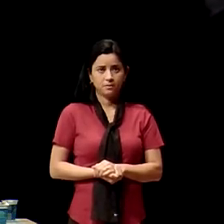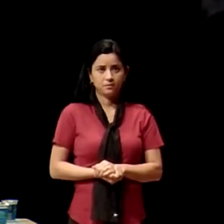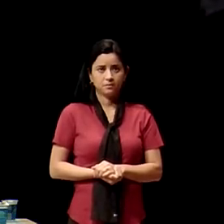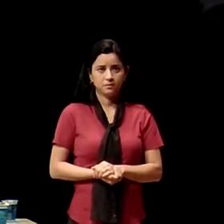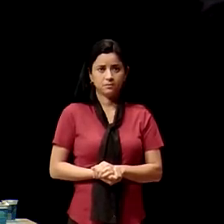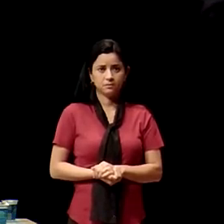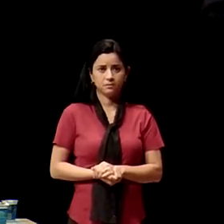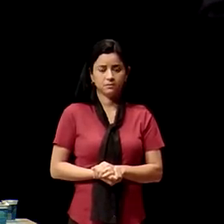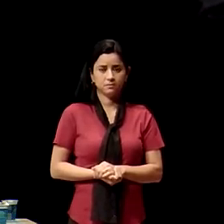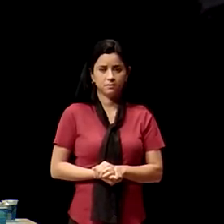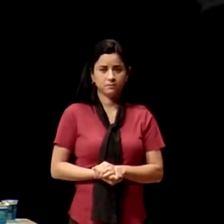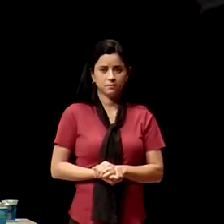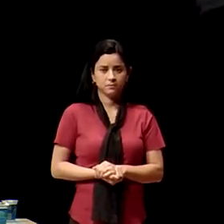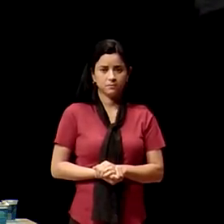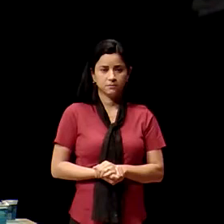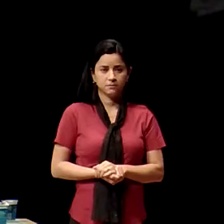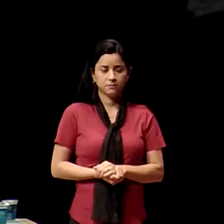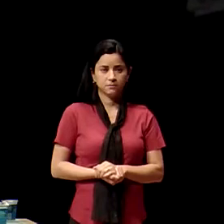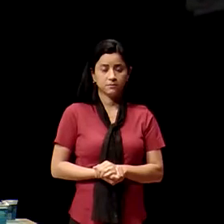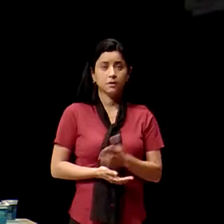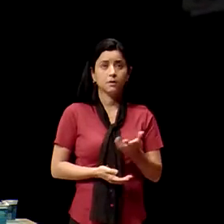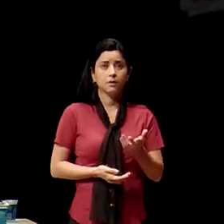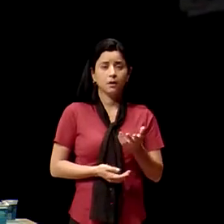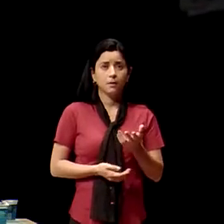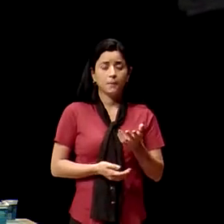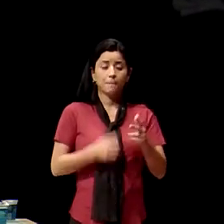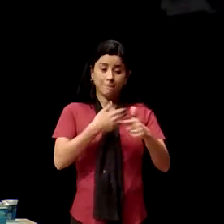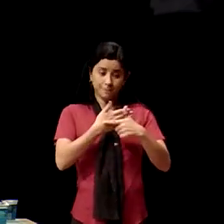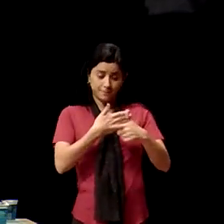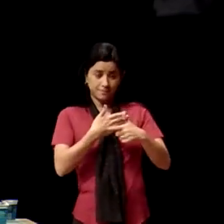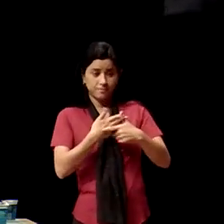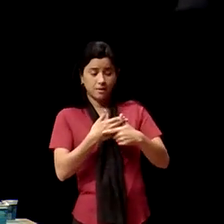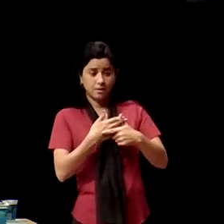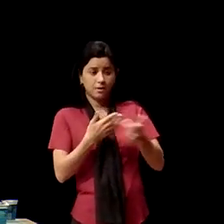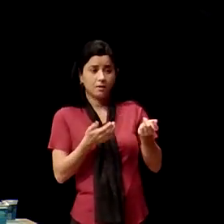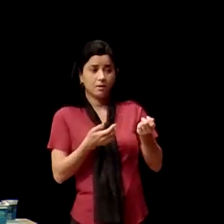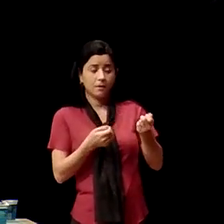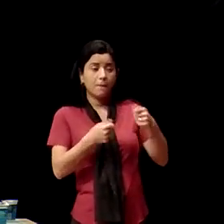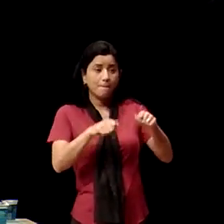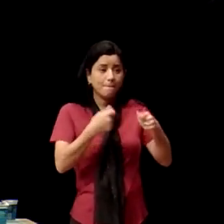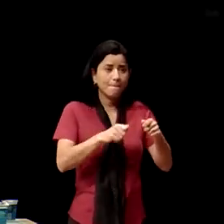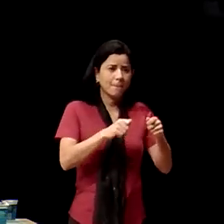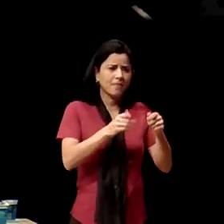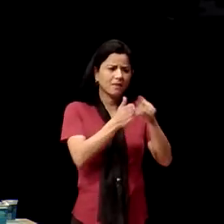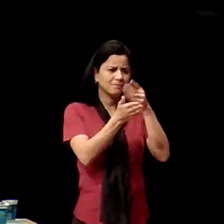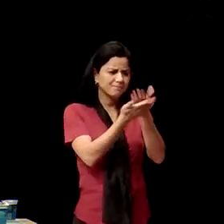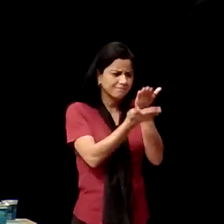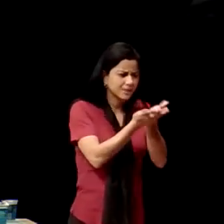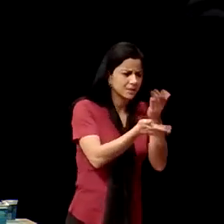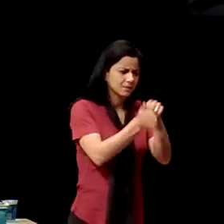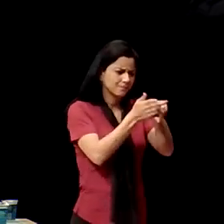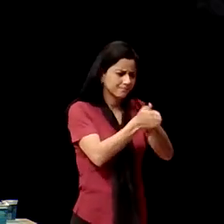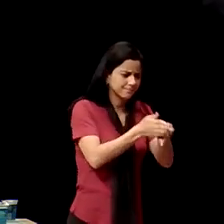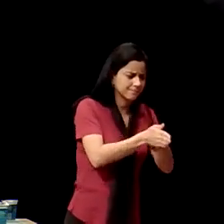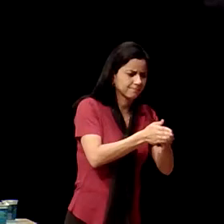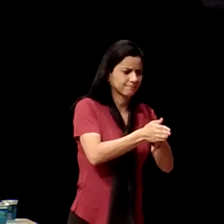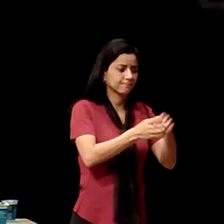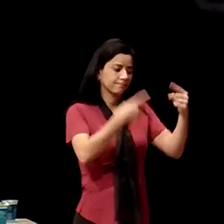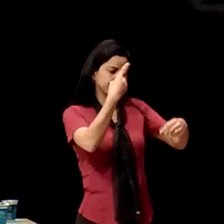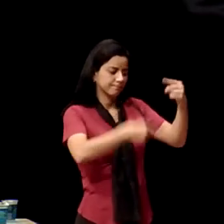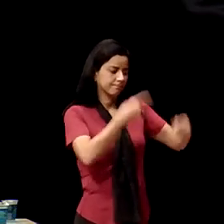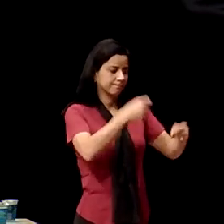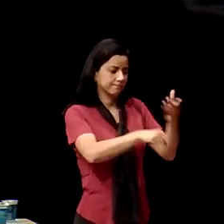different traditions, policies and practices. Isso é um papel que deve ser feito pelos estudos, pelas pesquisas, políticas